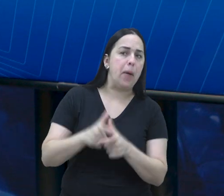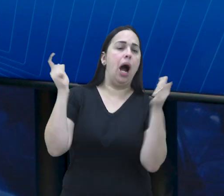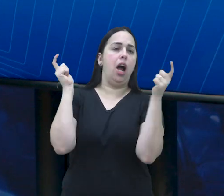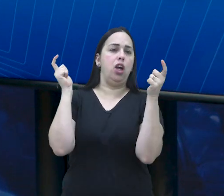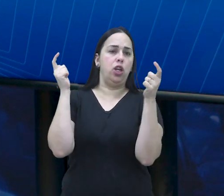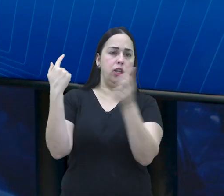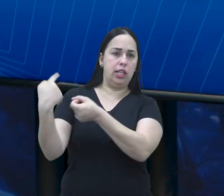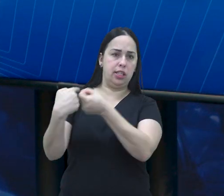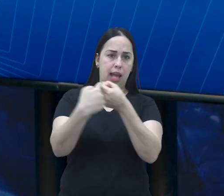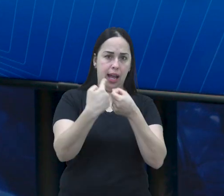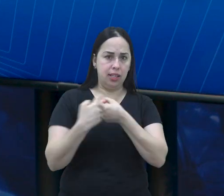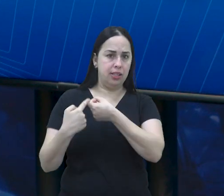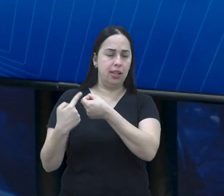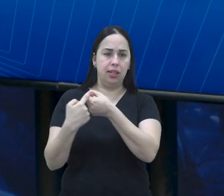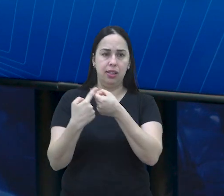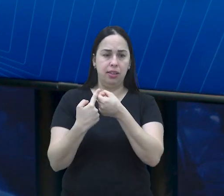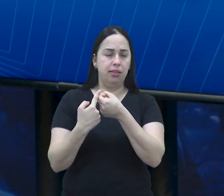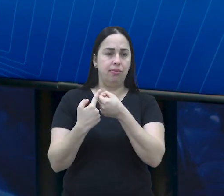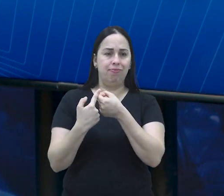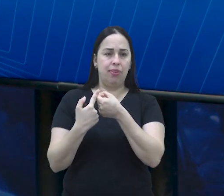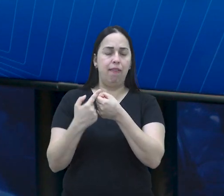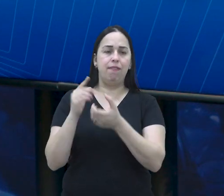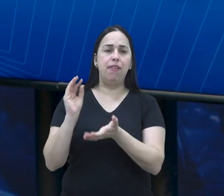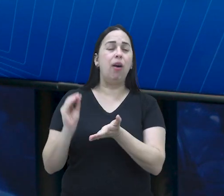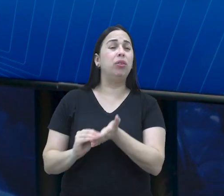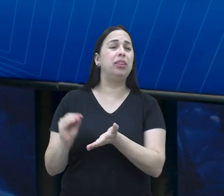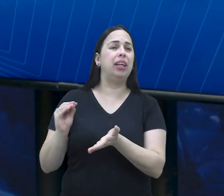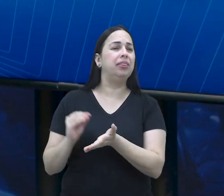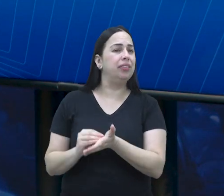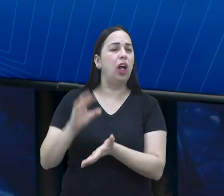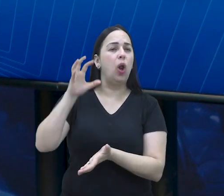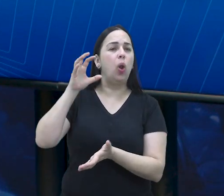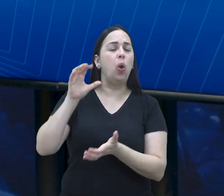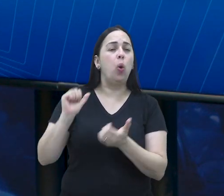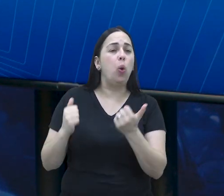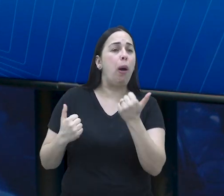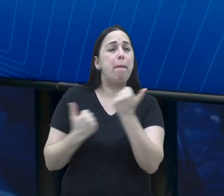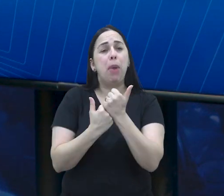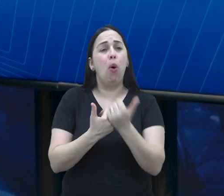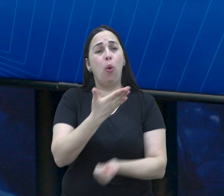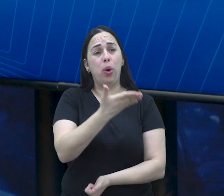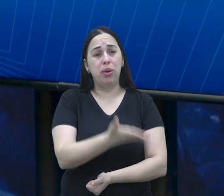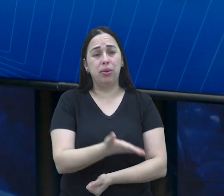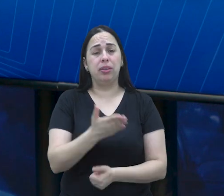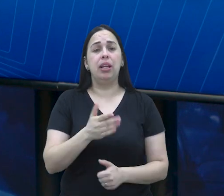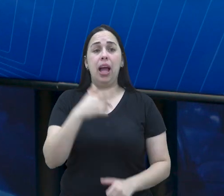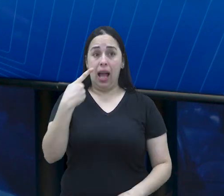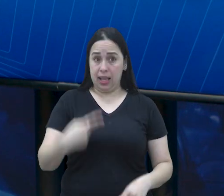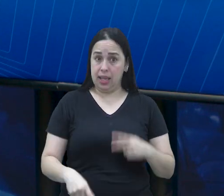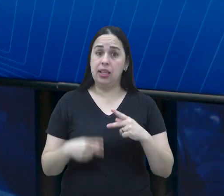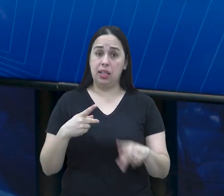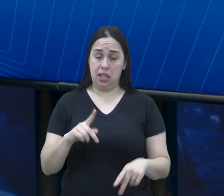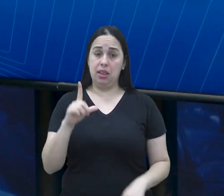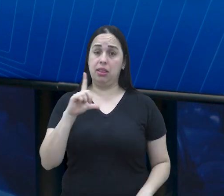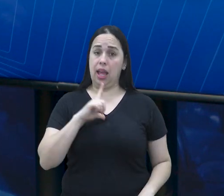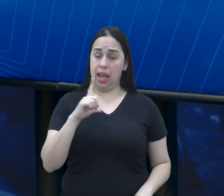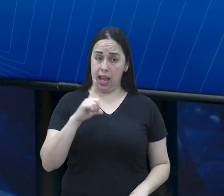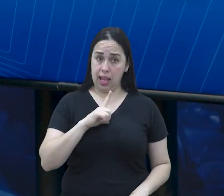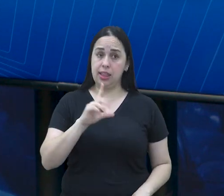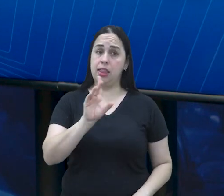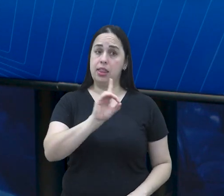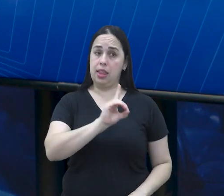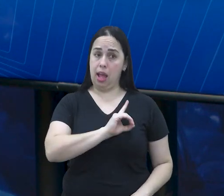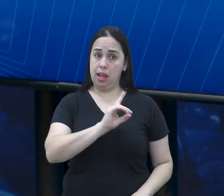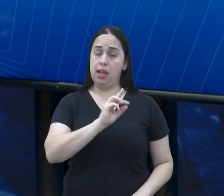dos municípios do país, eles não contam com a rede de apoio, né, de acolhimento, a especializada. Aqui na nossa cidade a gente